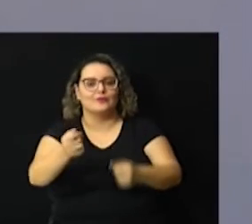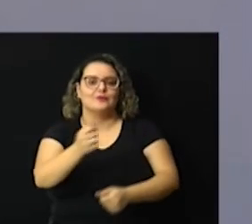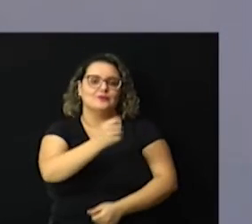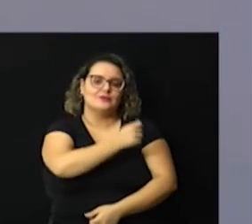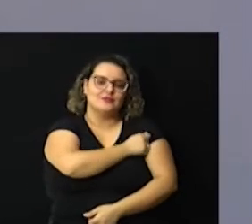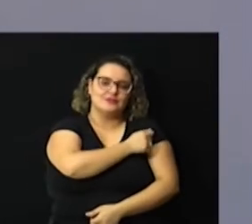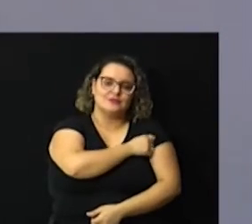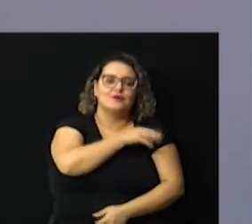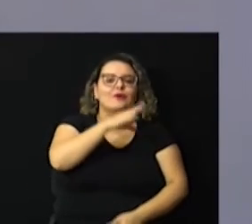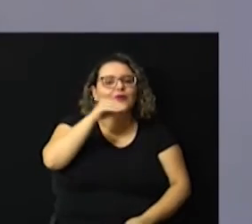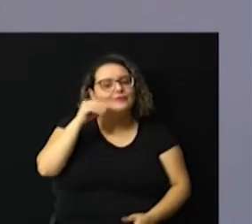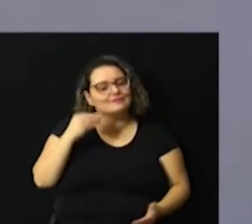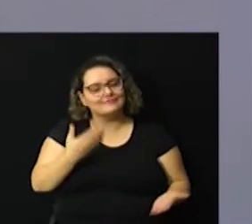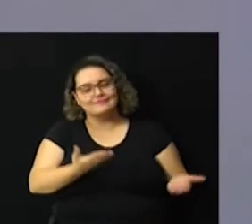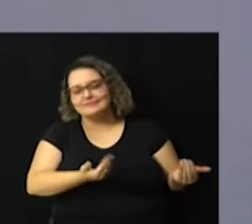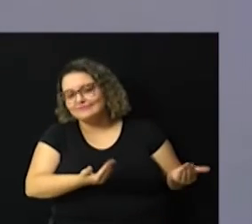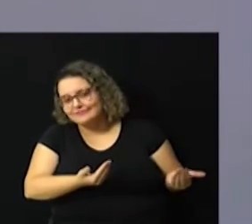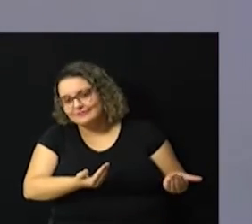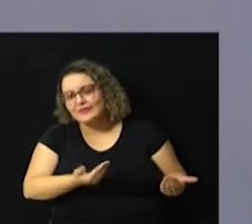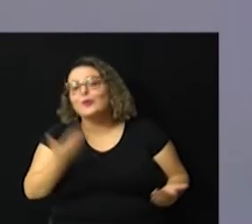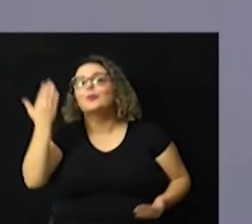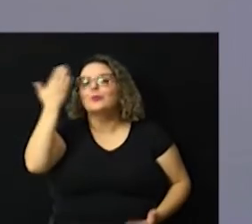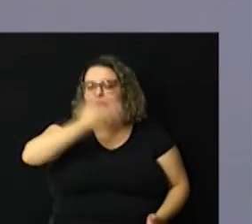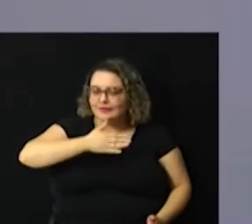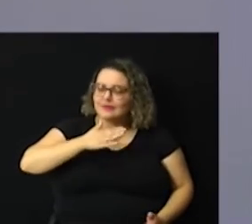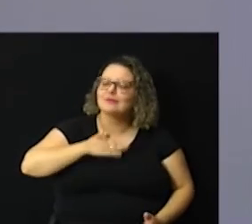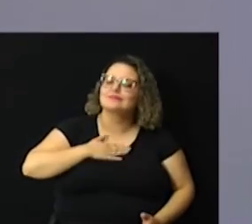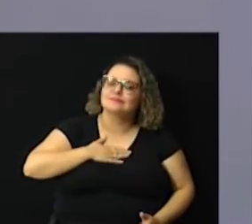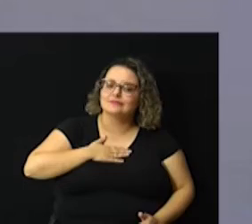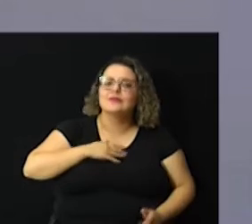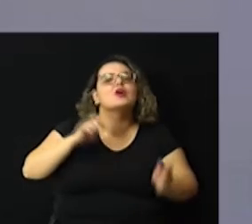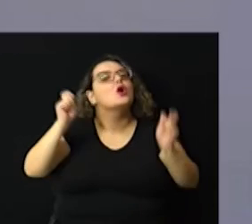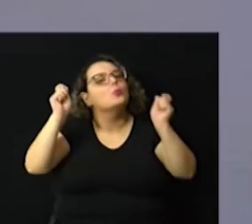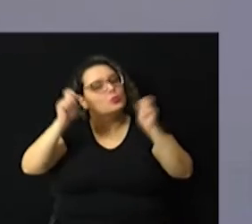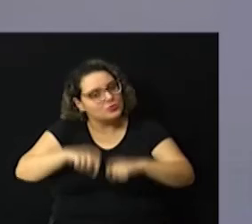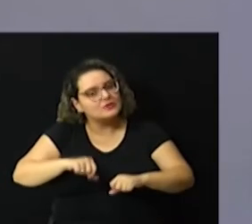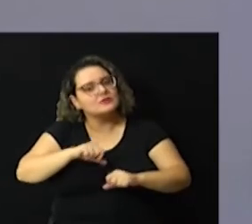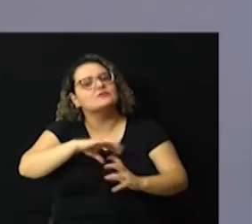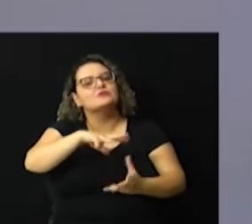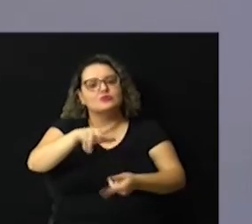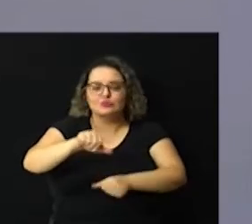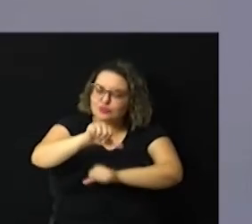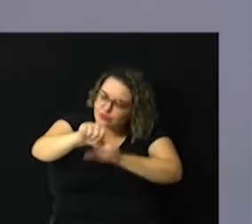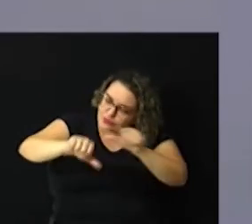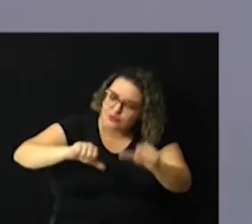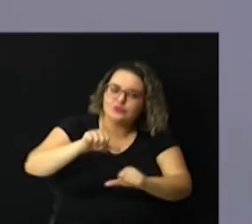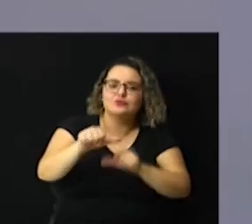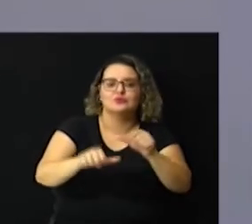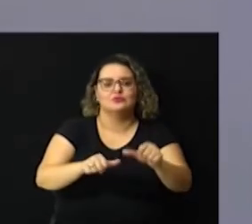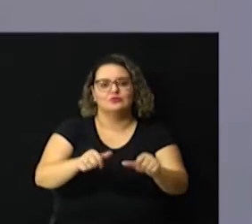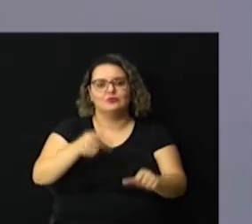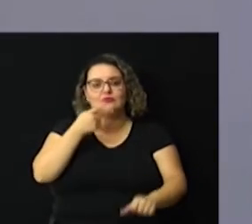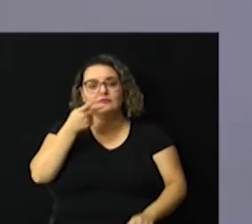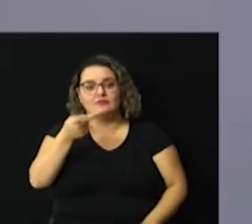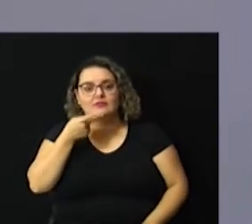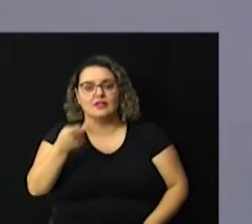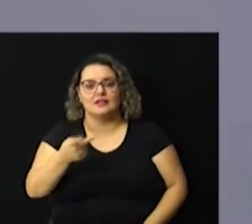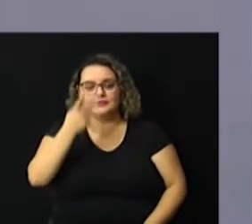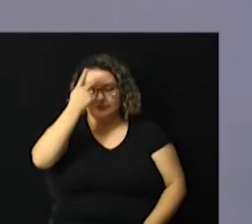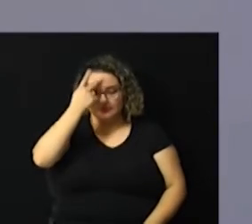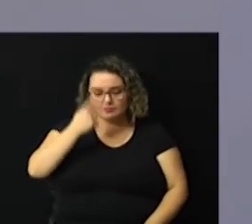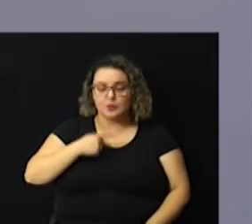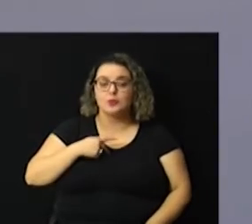alunos, esses adolescentes maravilhosos que provaram para mim que ainda é possível mudar o mundo. acreditar que falar sobre si é o